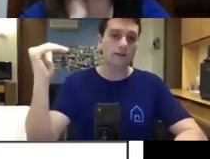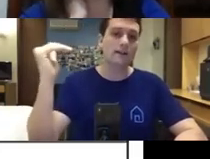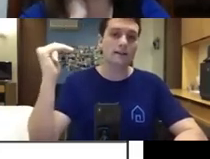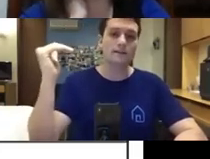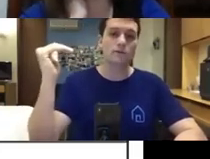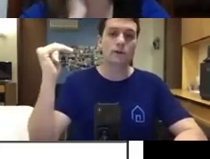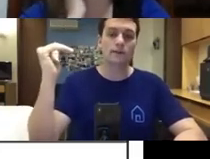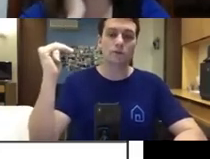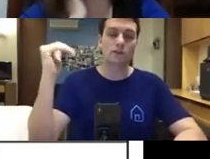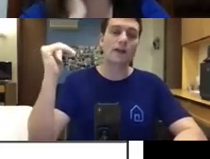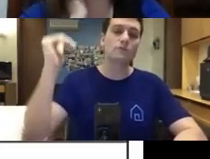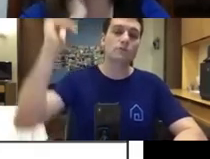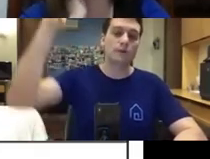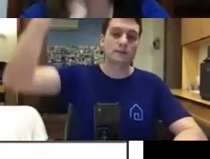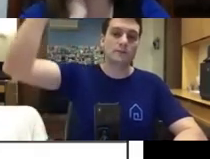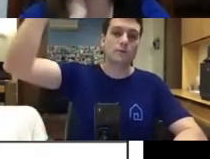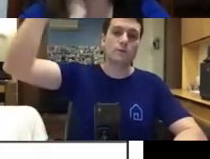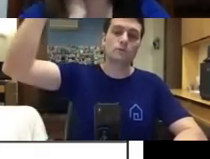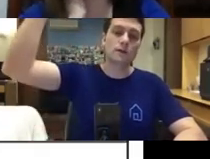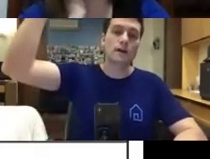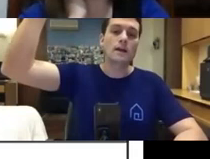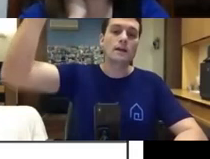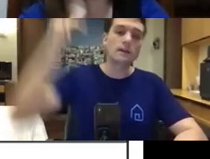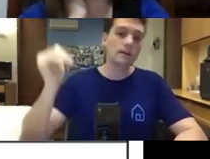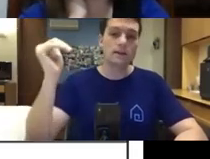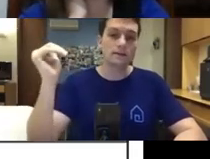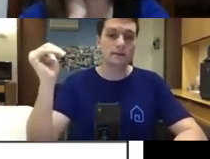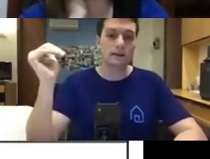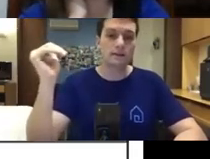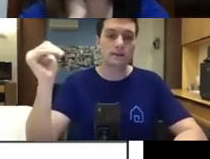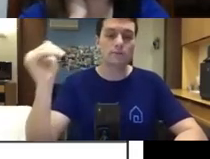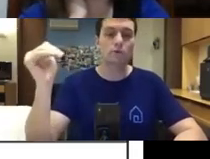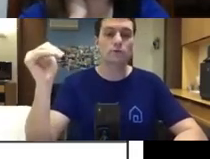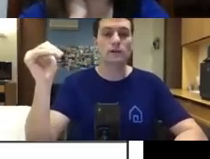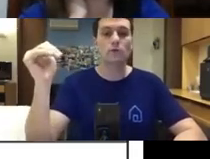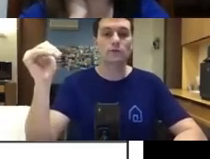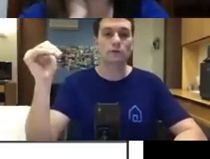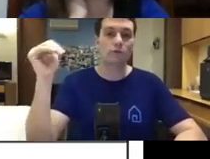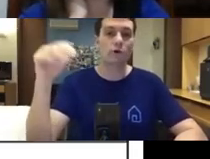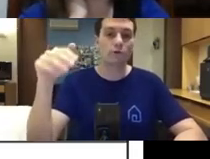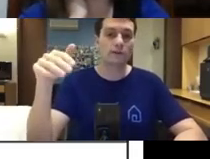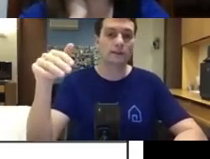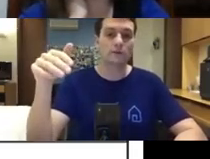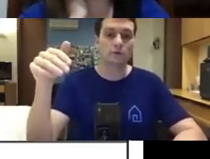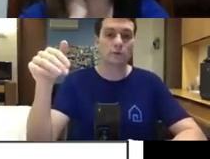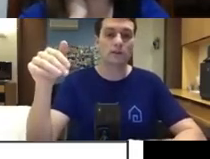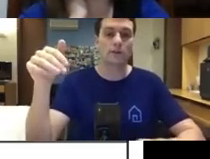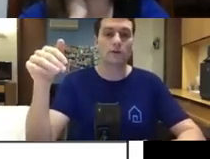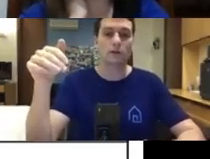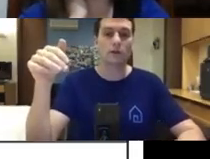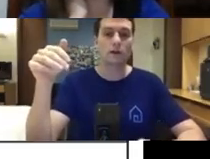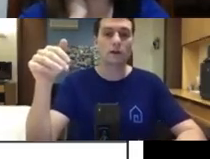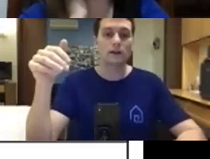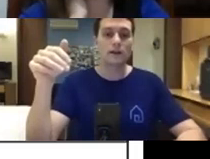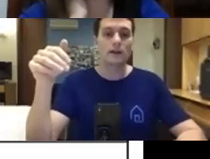corta a ligação entre o chafre de fumaça que leva para a cobertura e esse ponto onde fica a couve. Então, o fogo fica exatamente... O calor e a